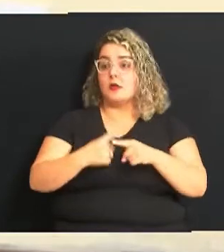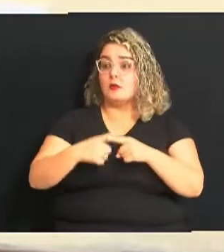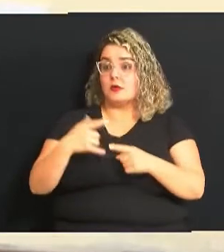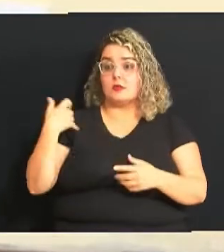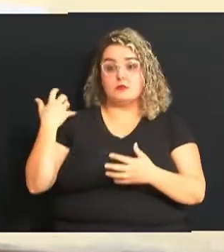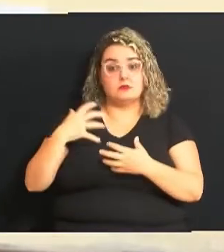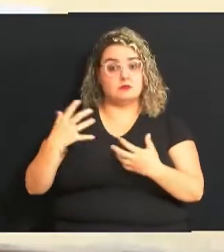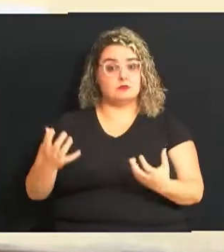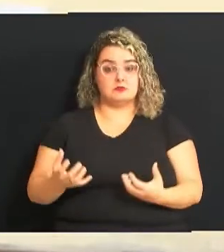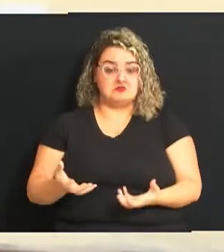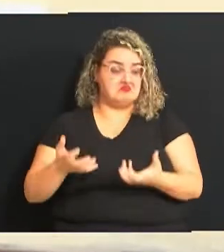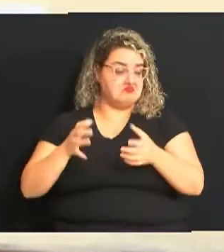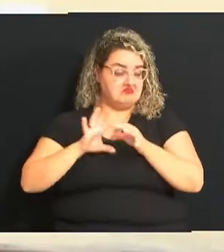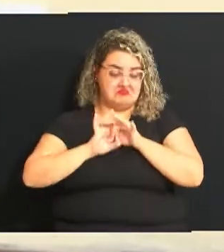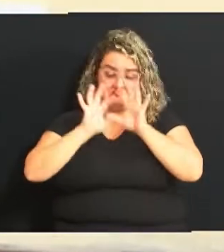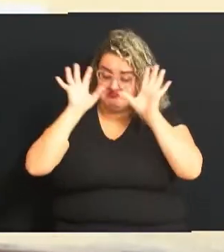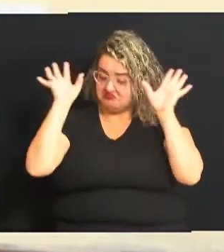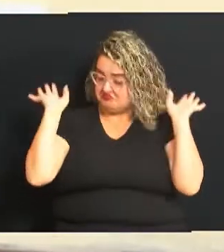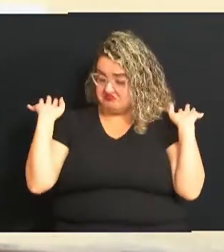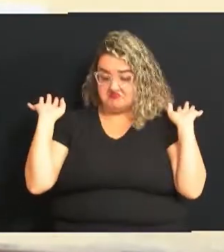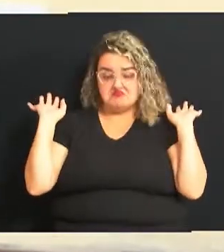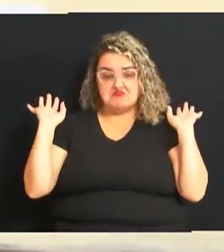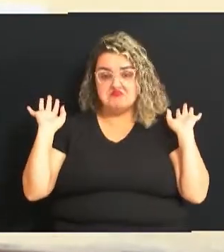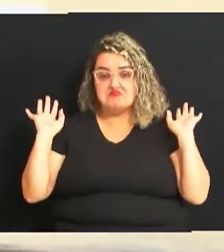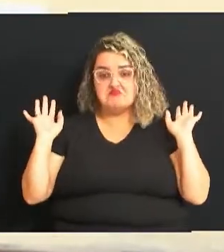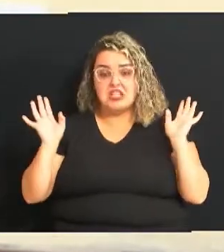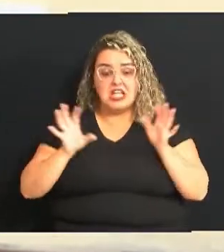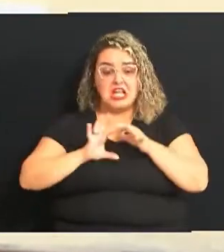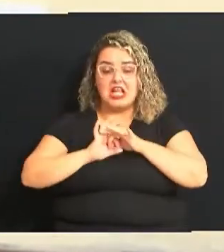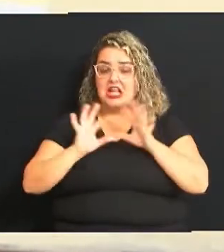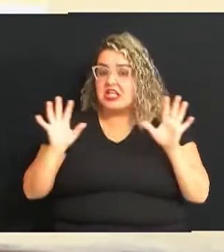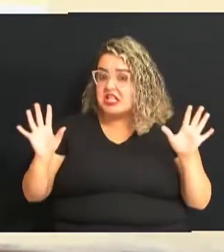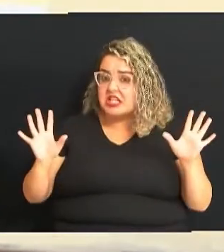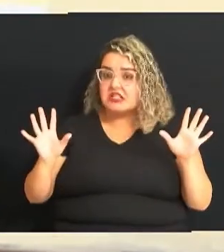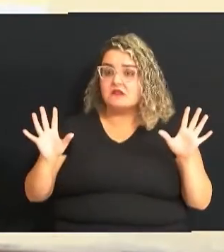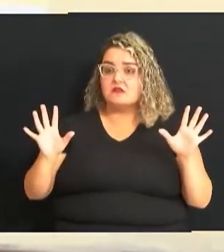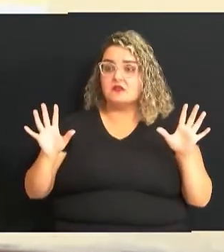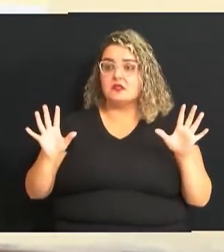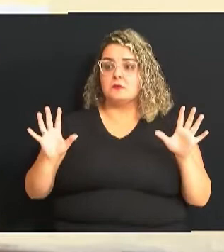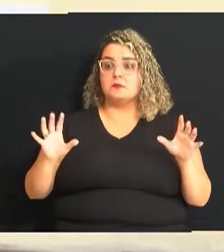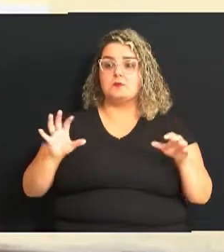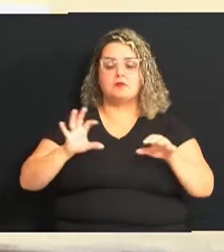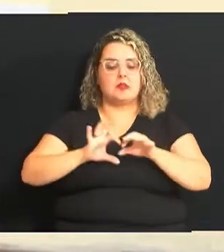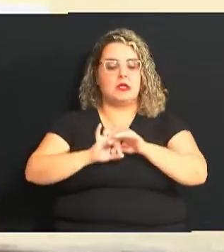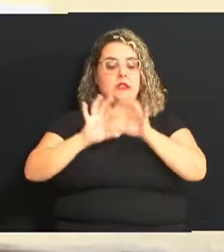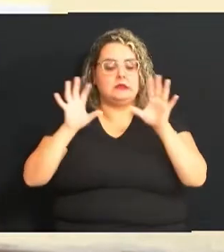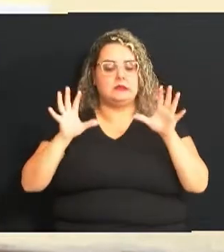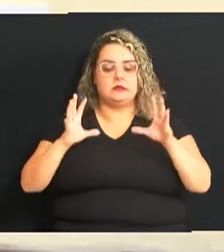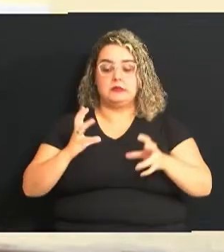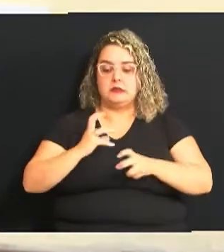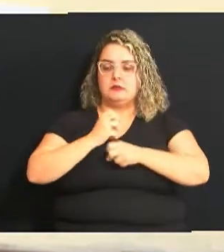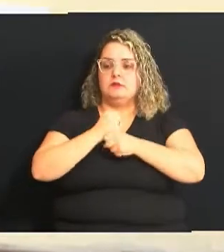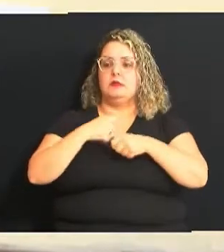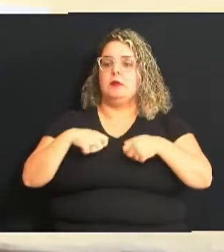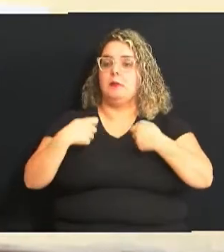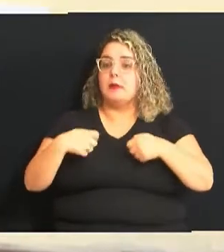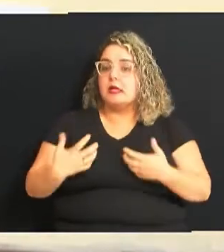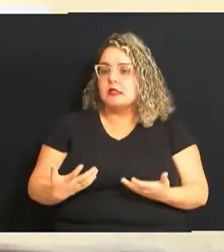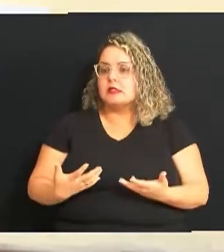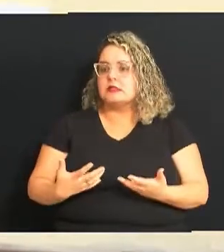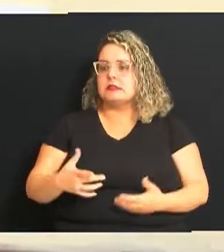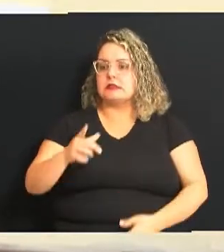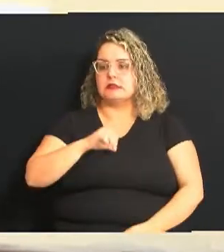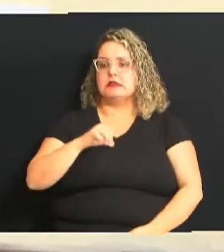pode ser o que ele quiser ser, né? Então, essa autonomia, esse fortalecimento que a gente... É